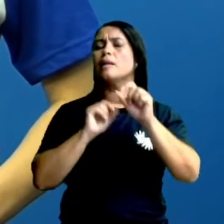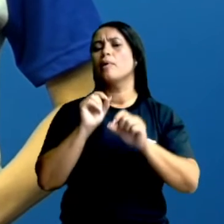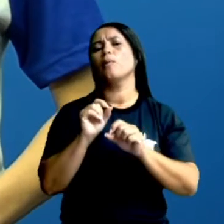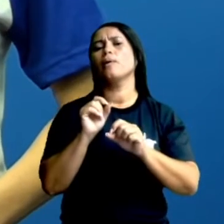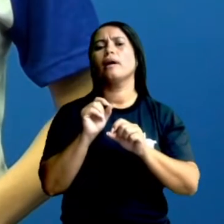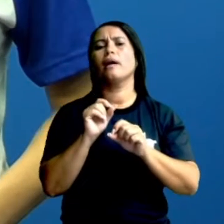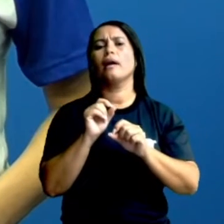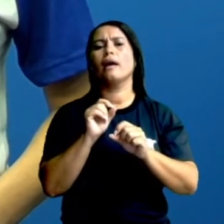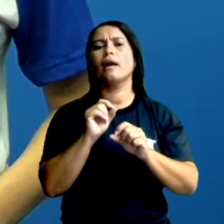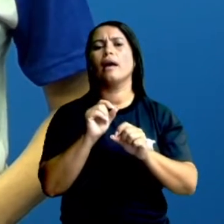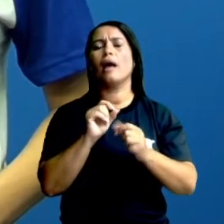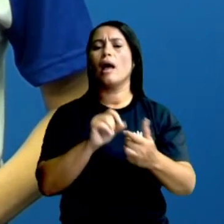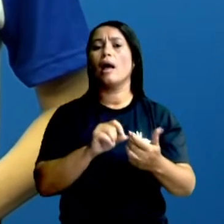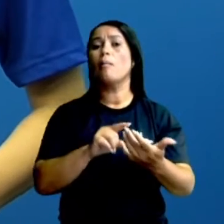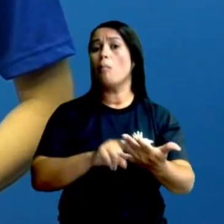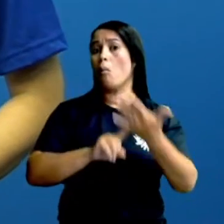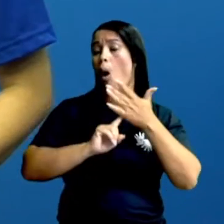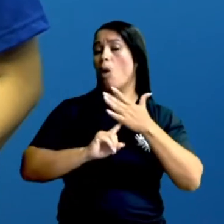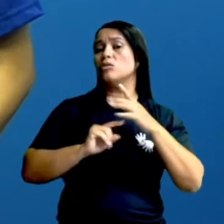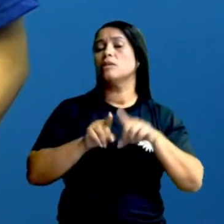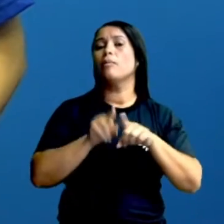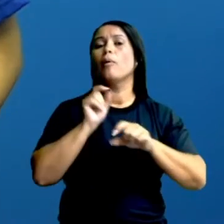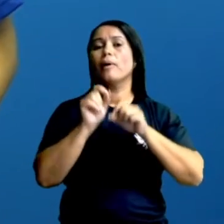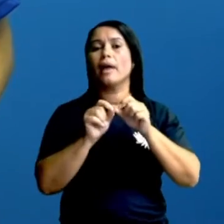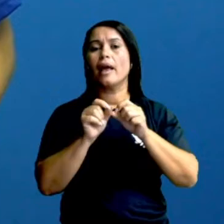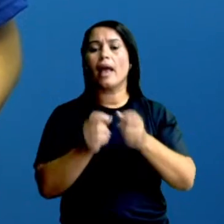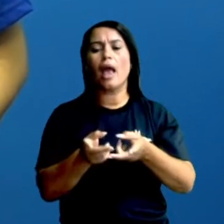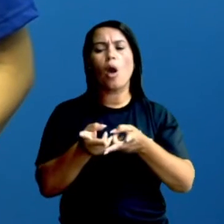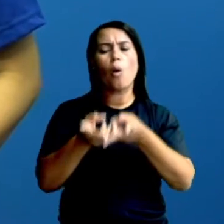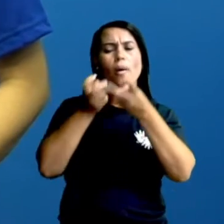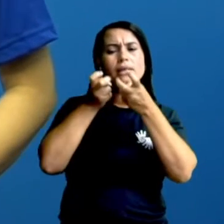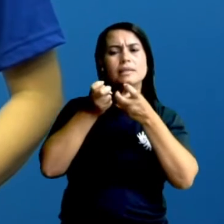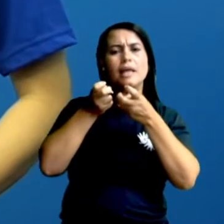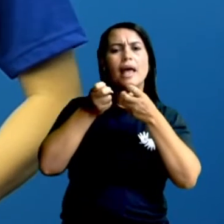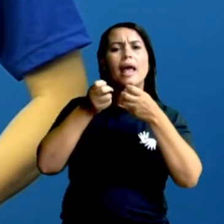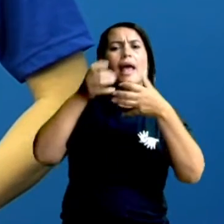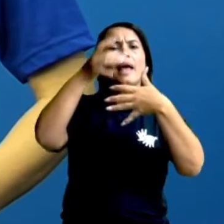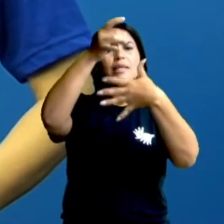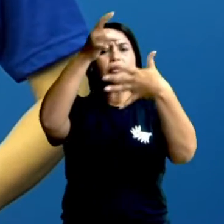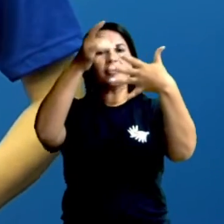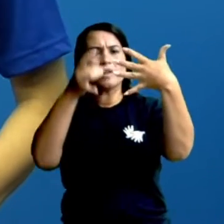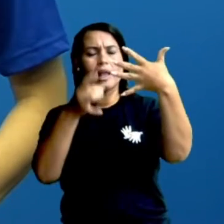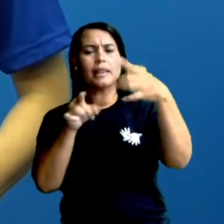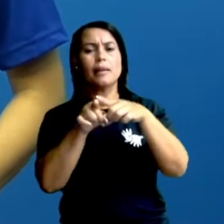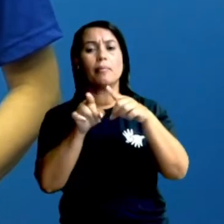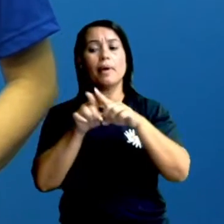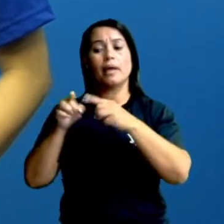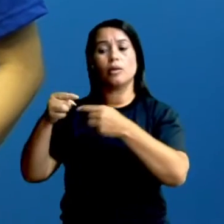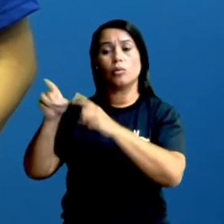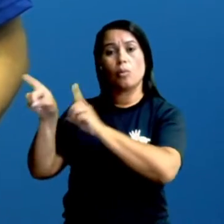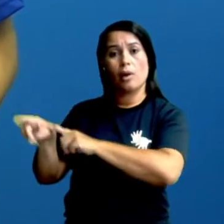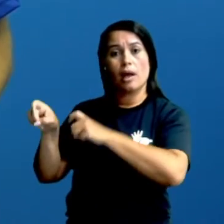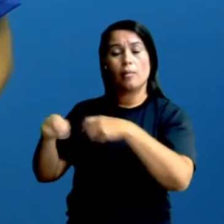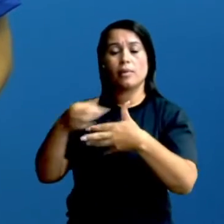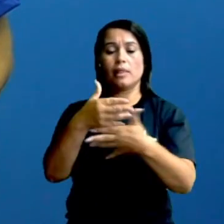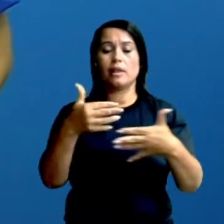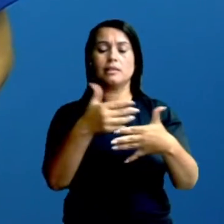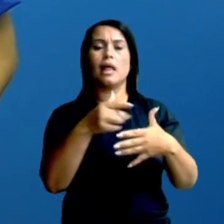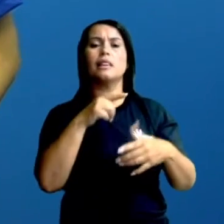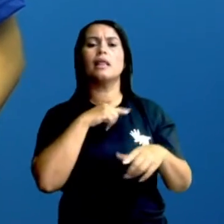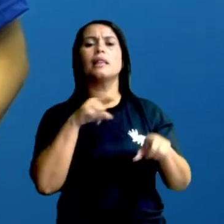ela traz reconhecer especificidades e analisar a interdependência do campo e da cidade,